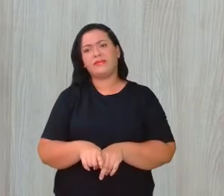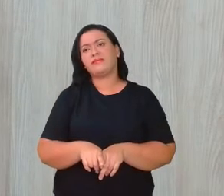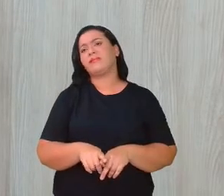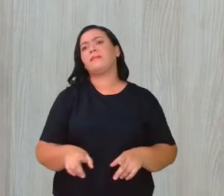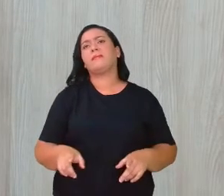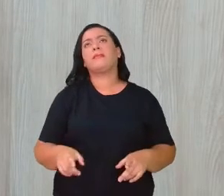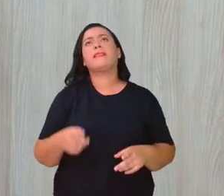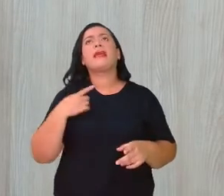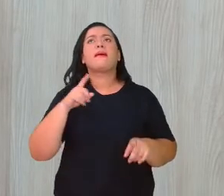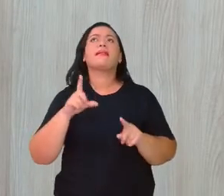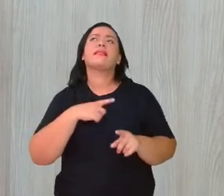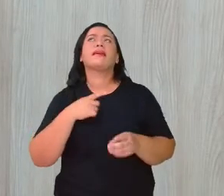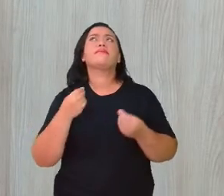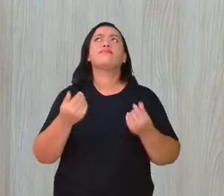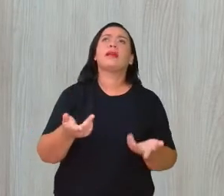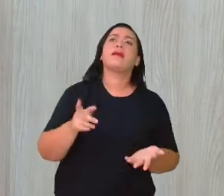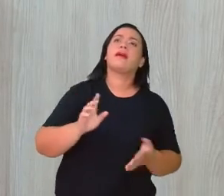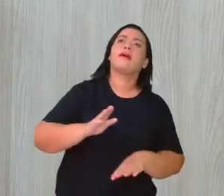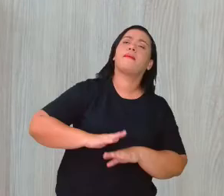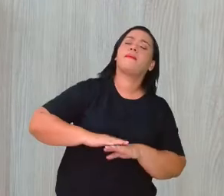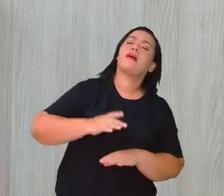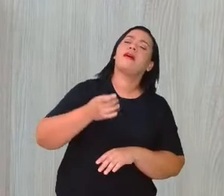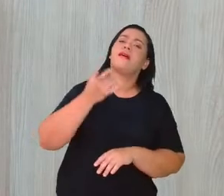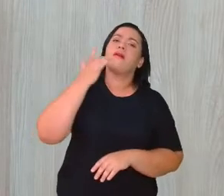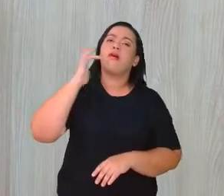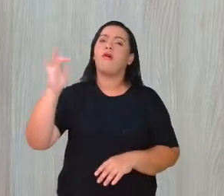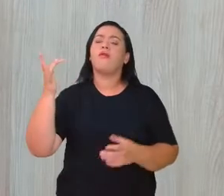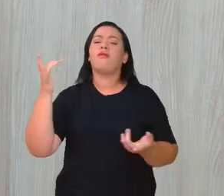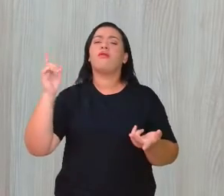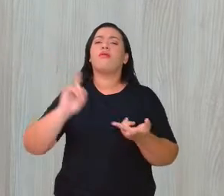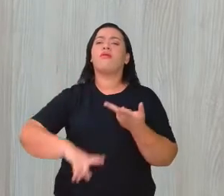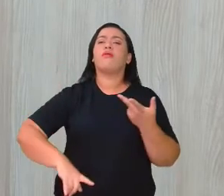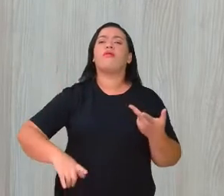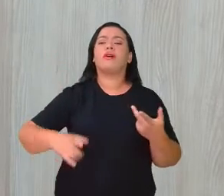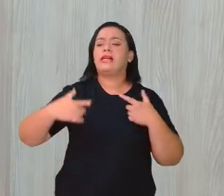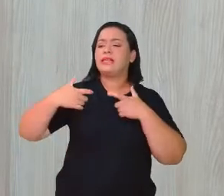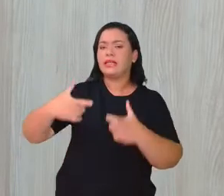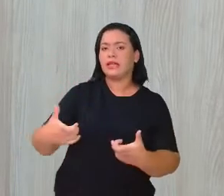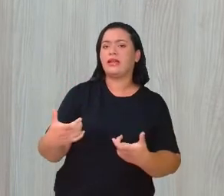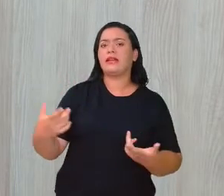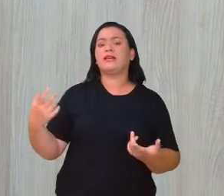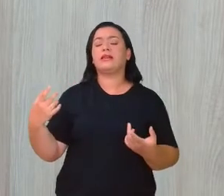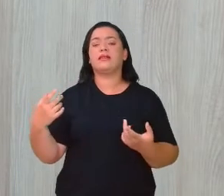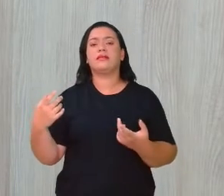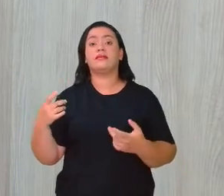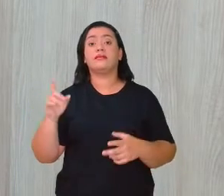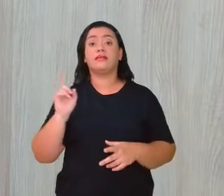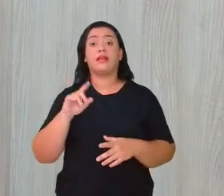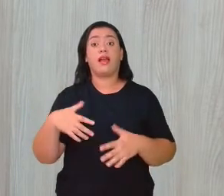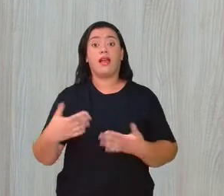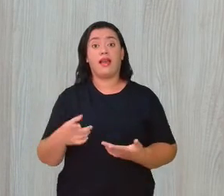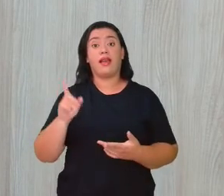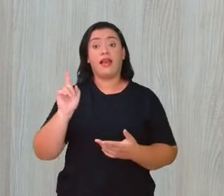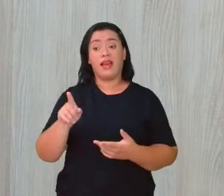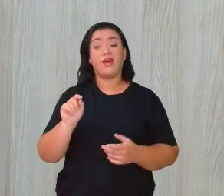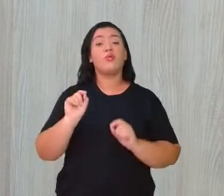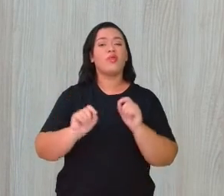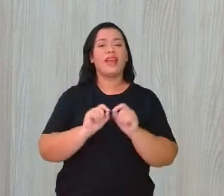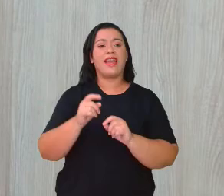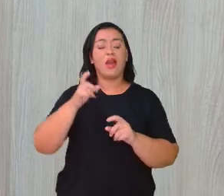coisas assim, ouro, coisas financeiras, guerreiros, né? Então essa coisa gerava guerra,